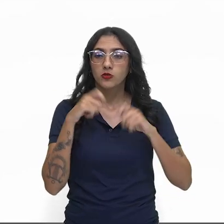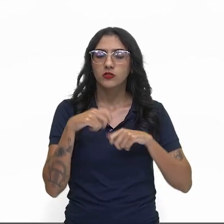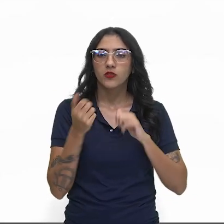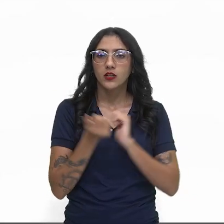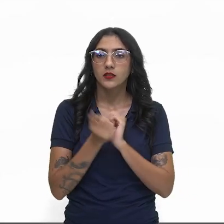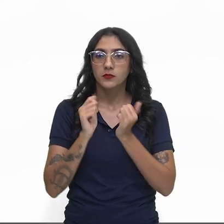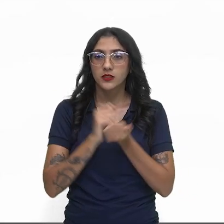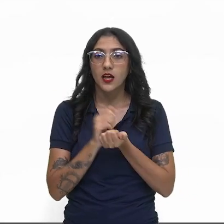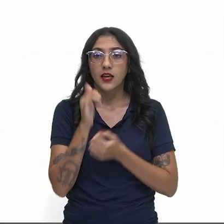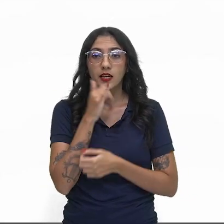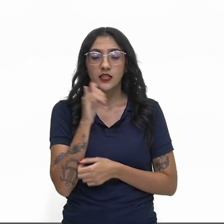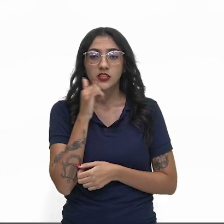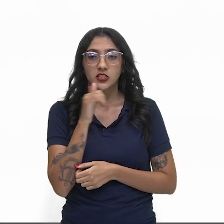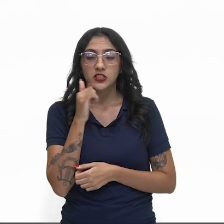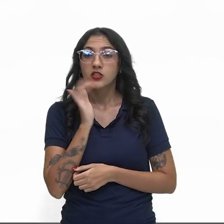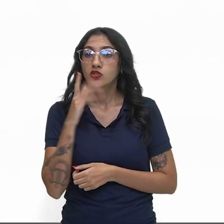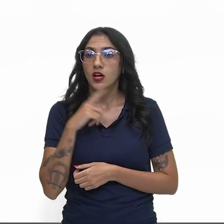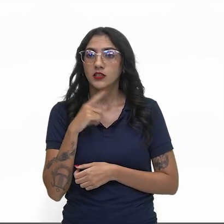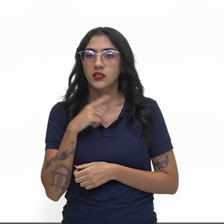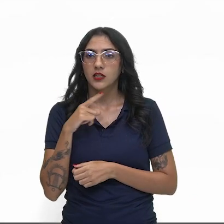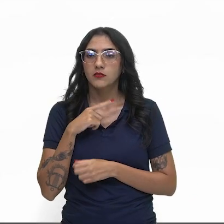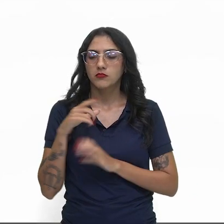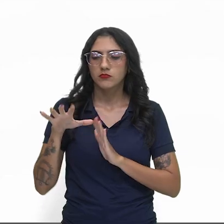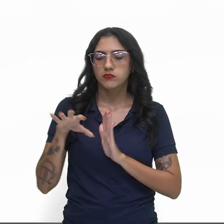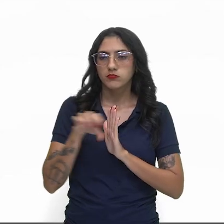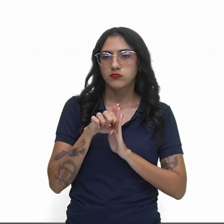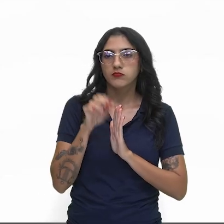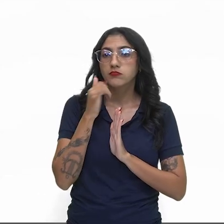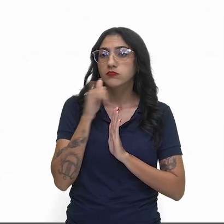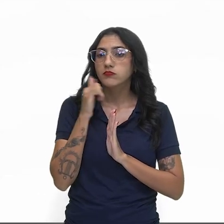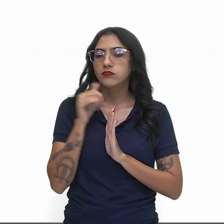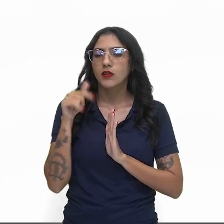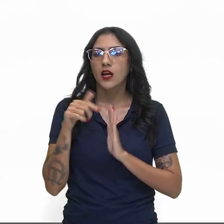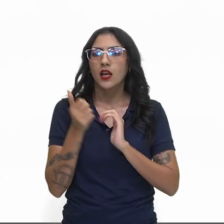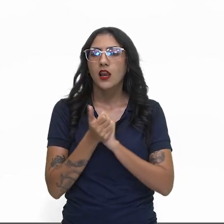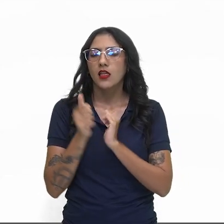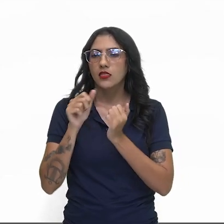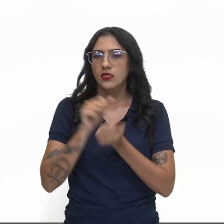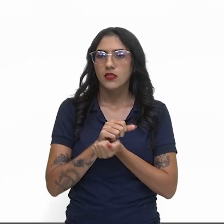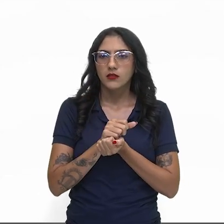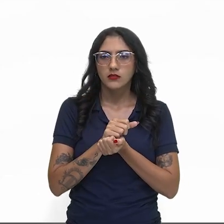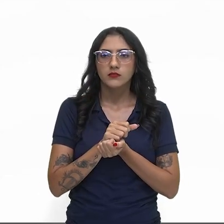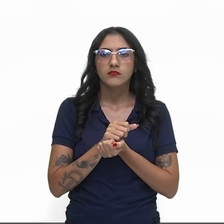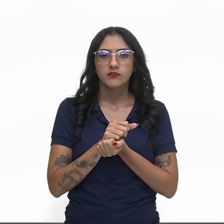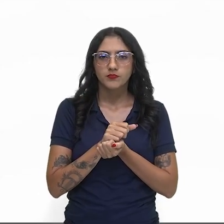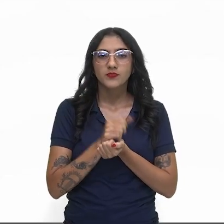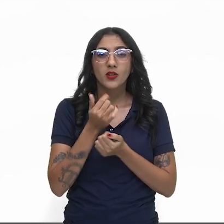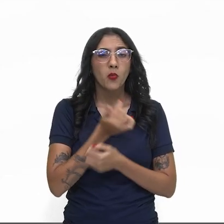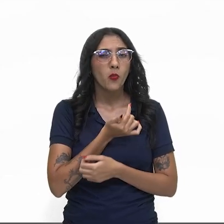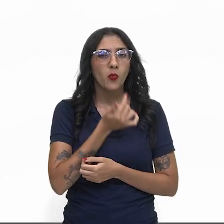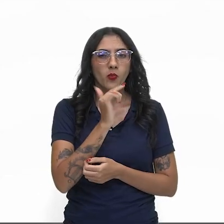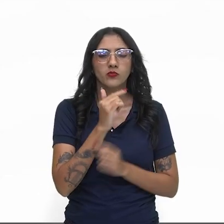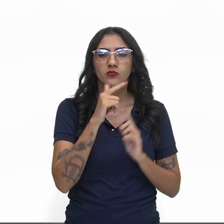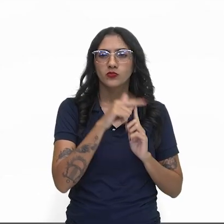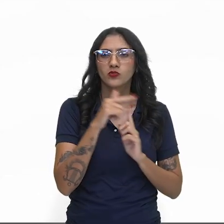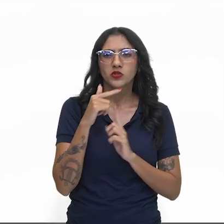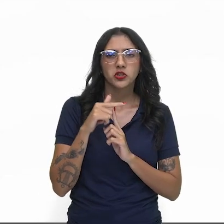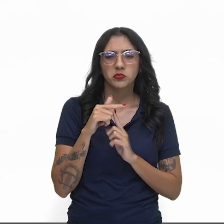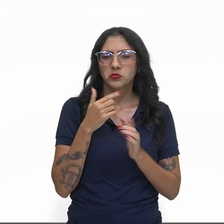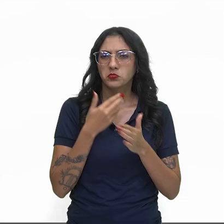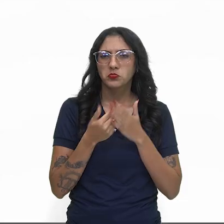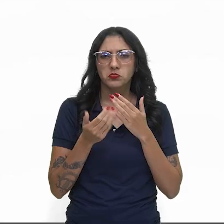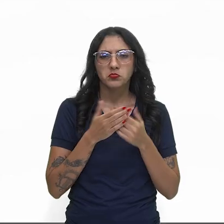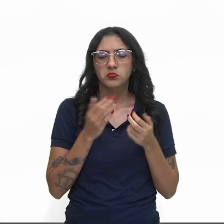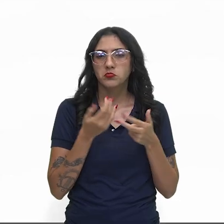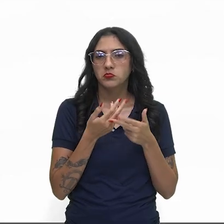energia elétrica, ela já tem energia elétrica, e irá transformar outro tipo de energia, que podem